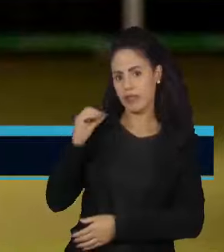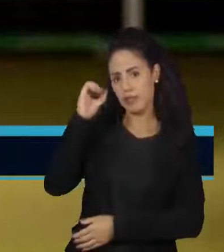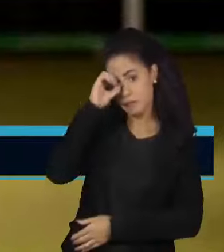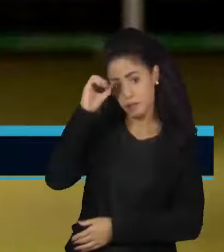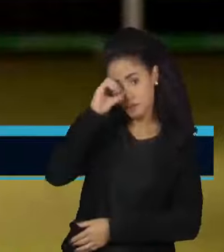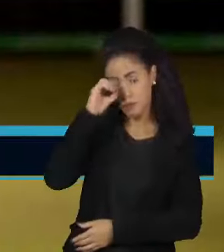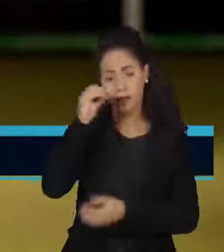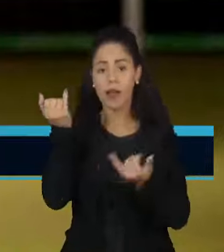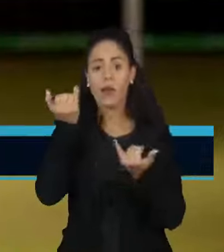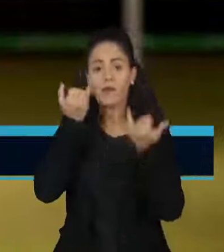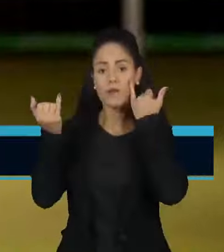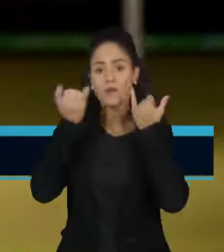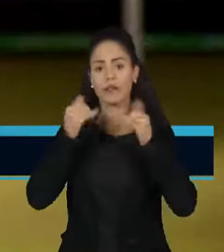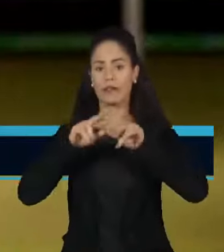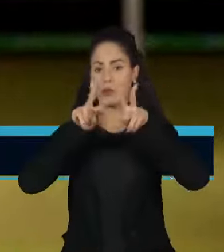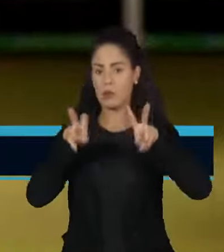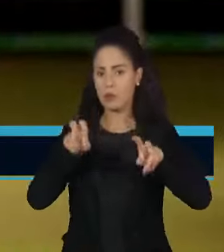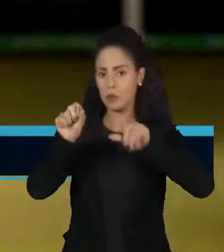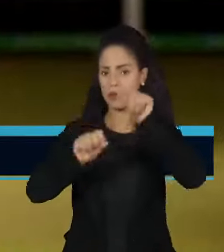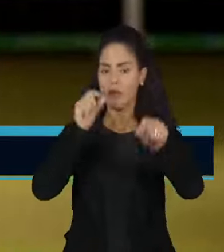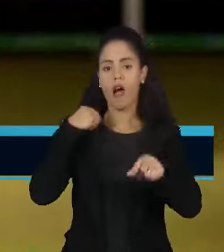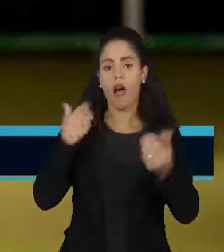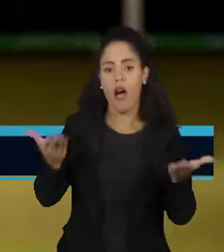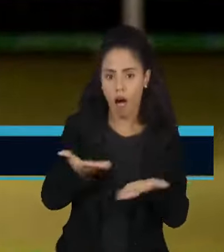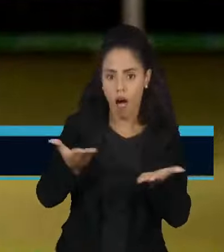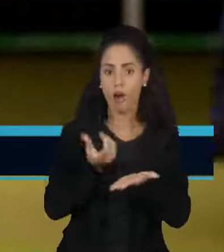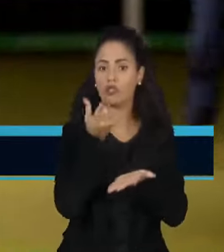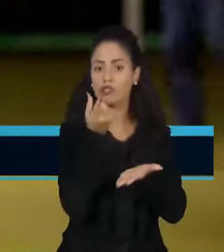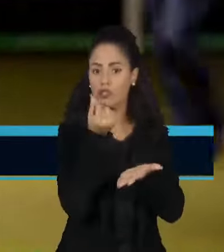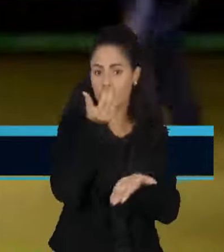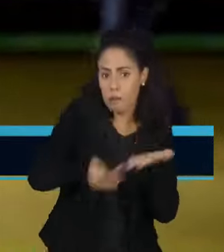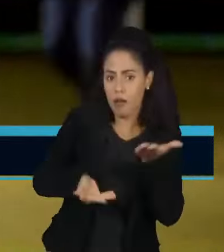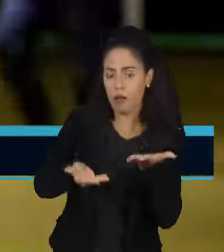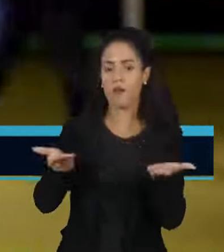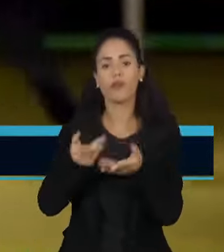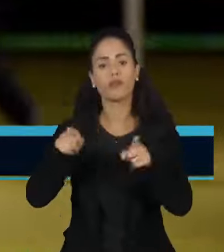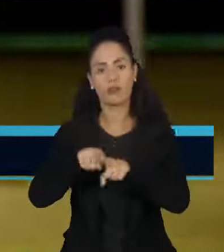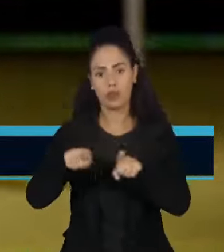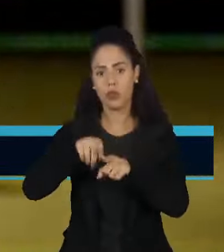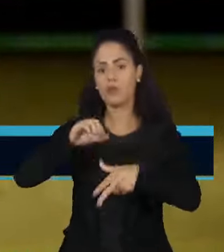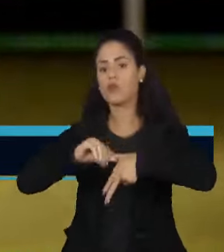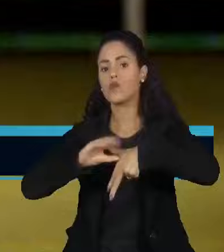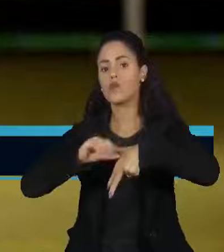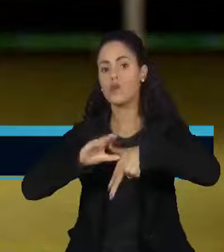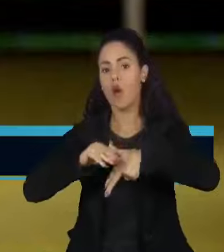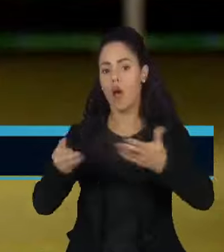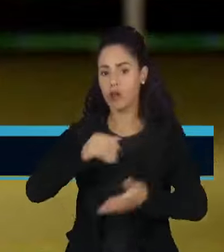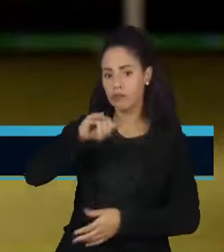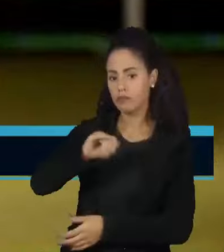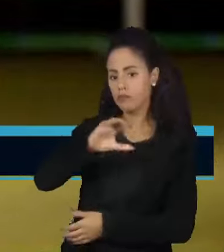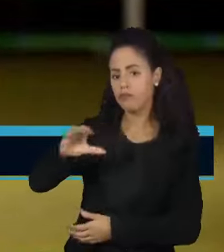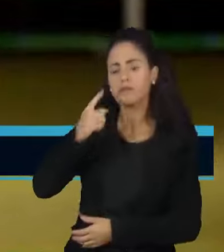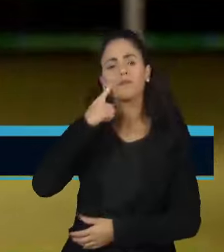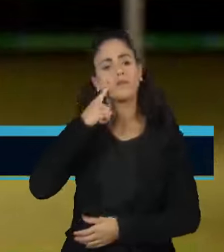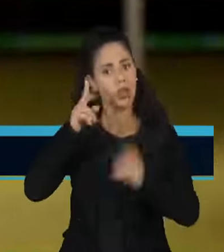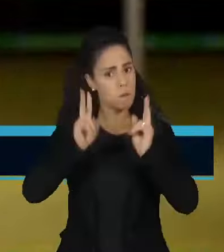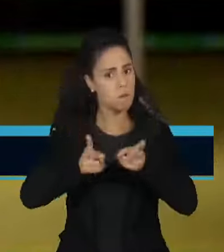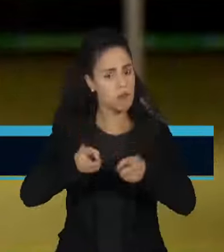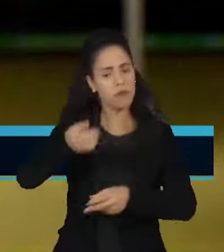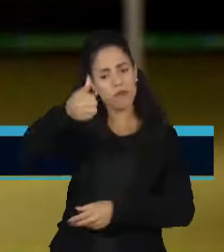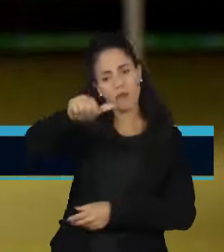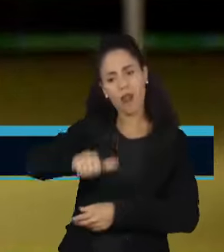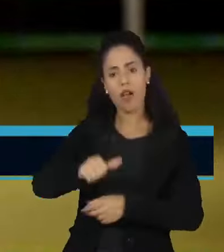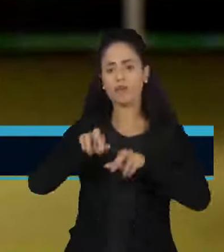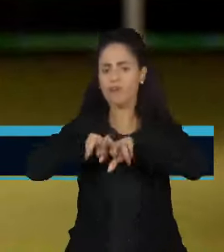a informação sobre uma possível perda de capital político, o Jornal da Cultura ouviu a mesma avaliação de